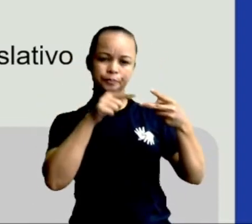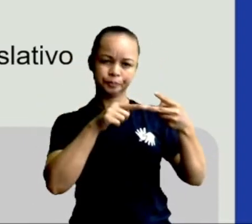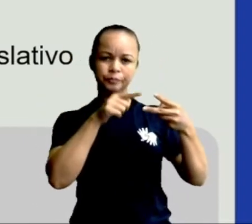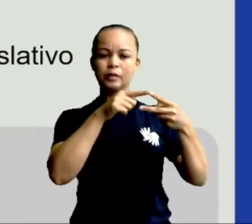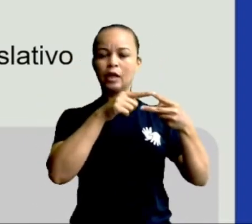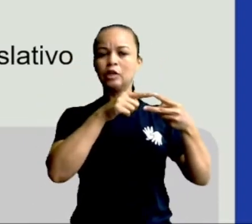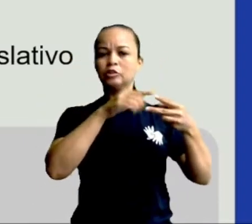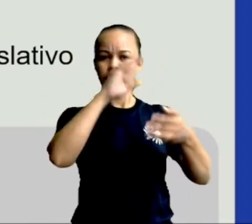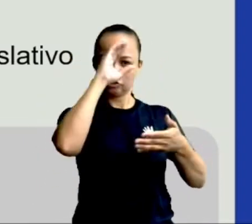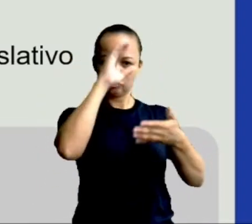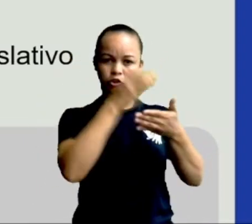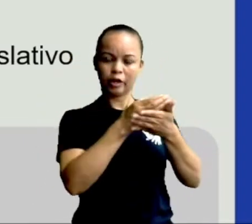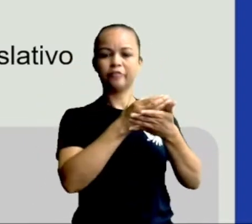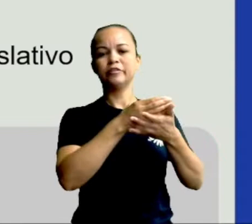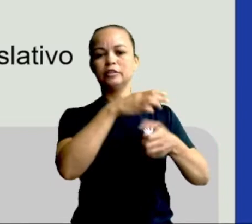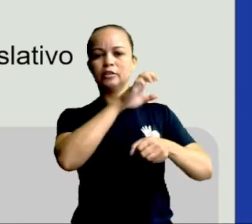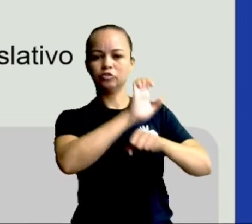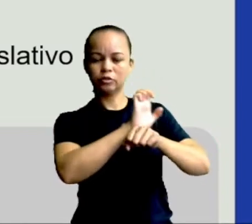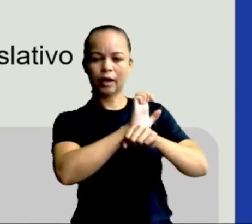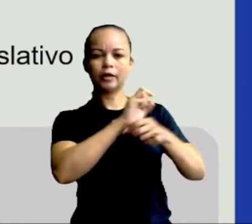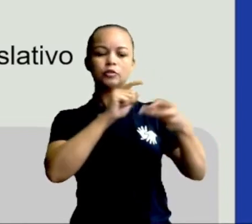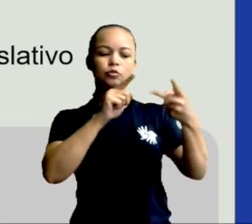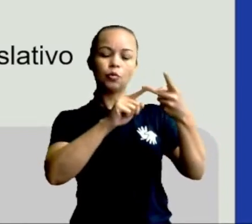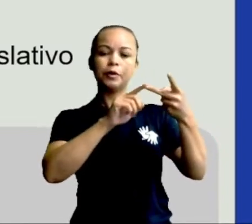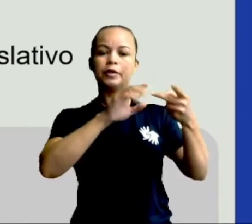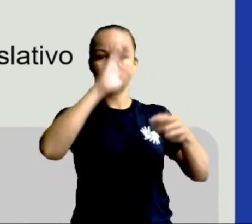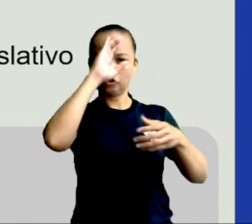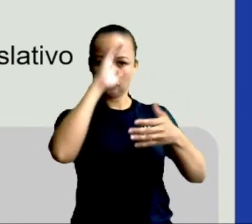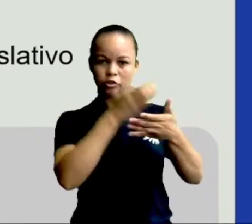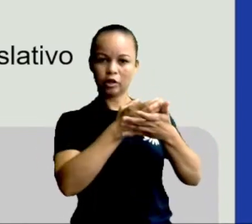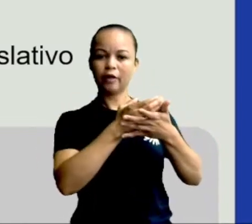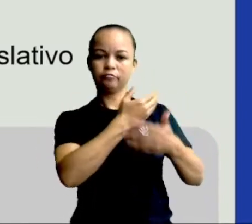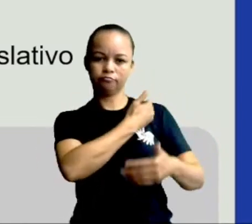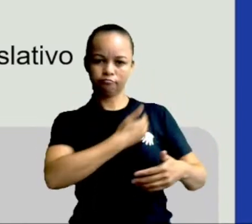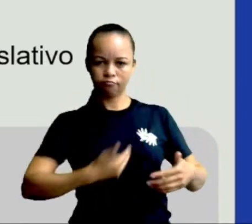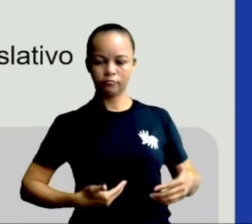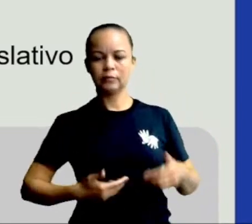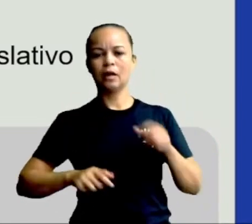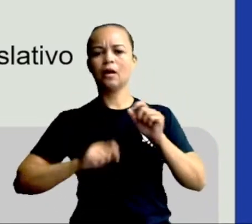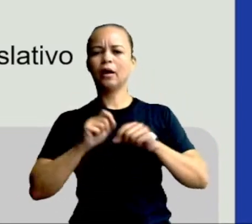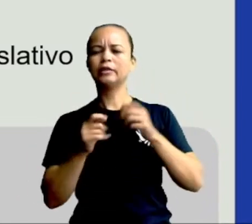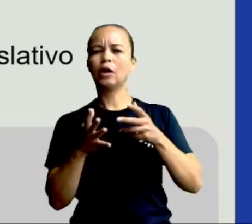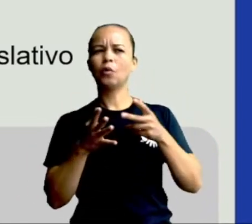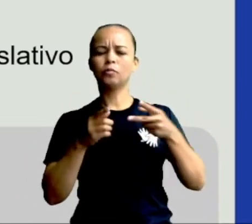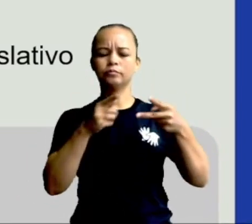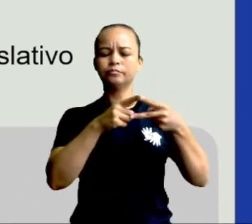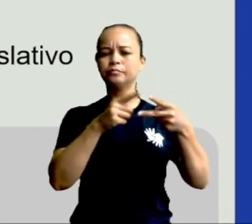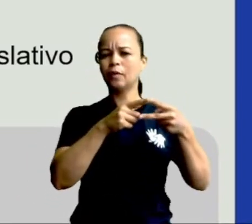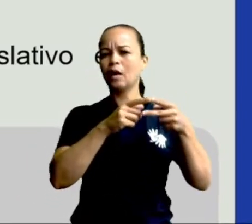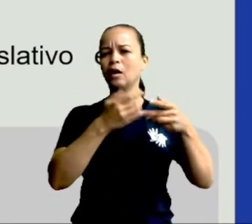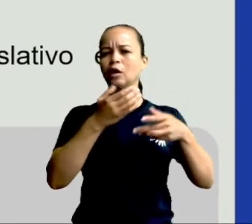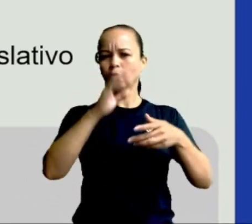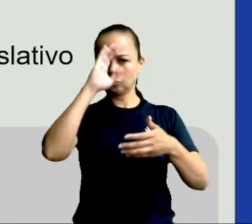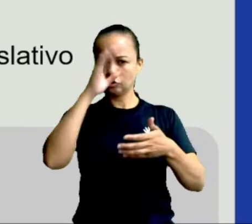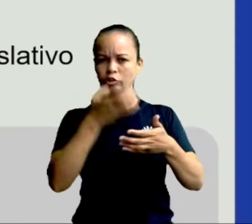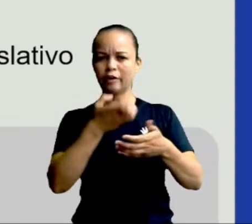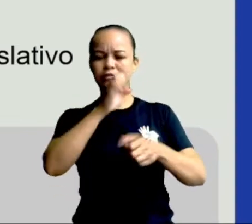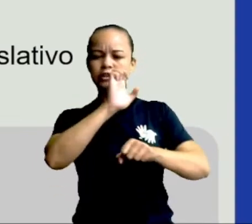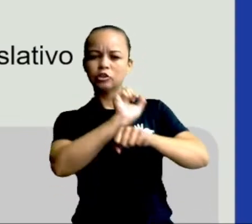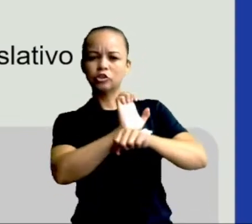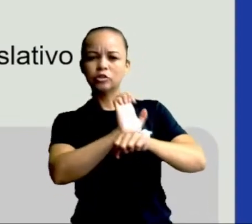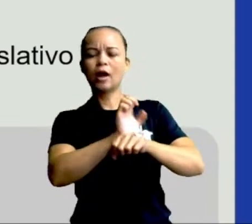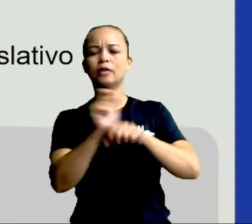de Estado e chefe de governo. E no parlamentarismo a gente viu que o chefe de Estado é apenas uma